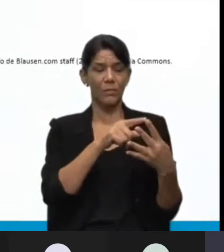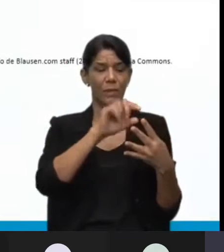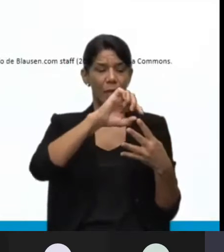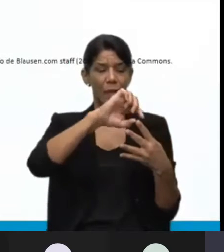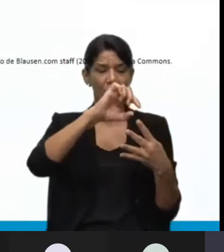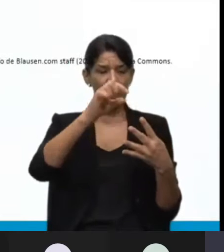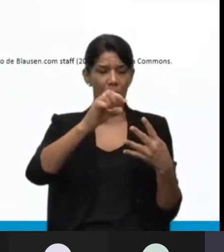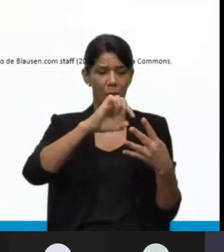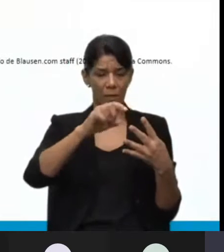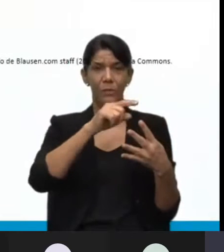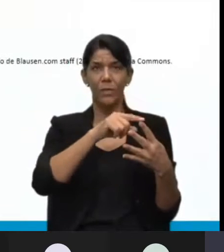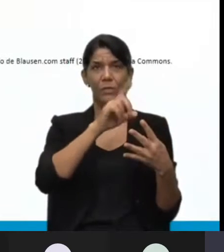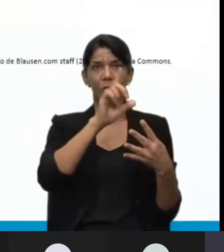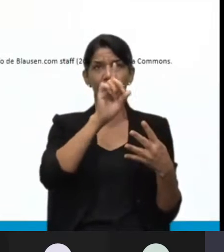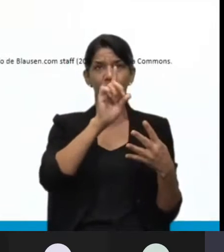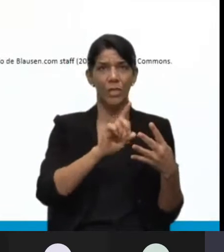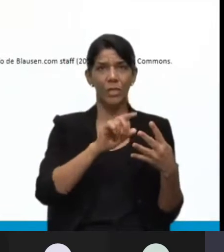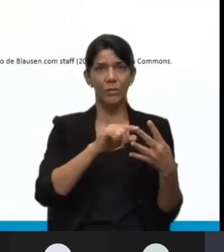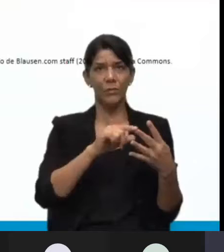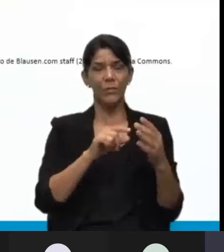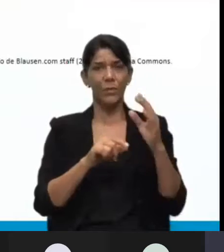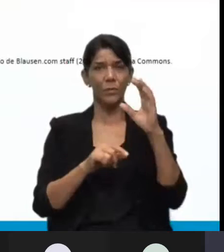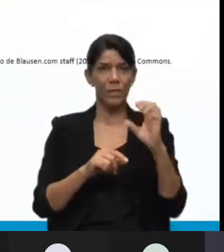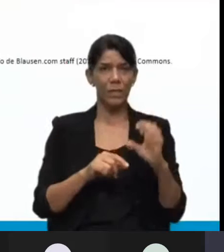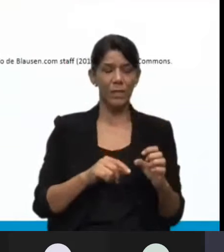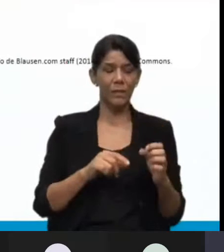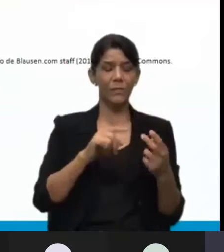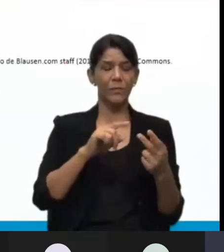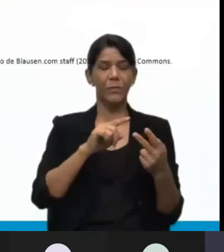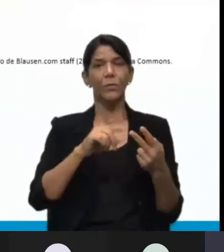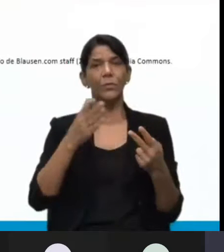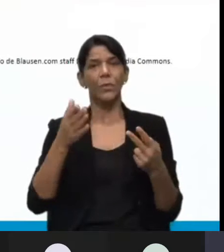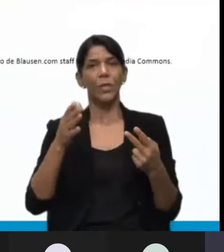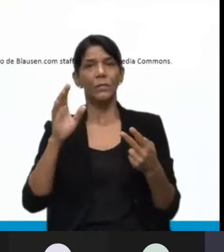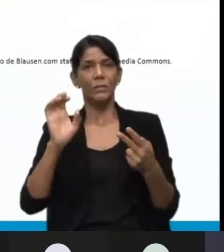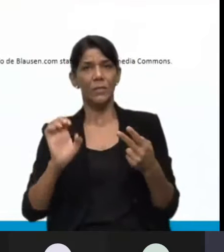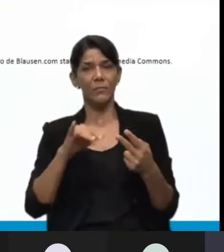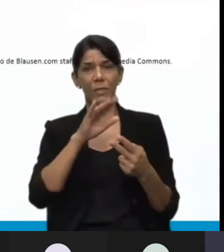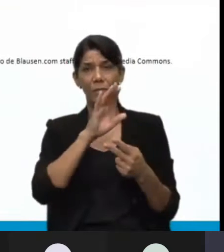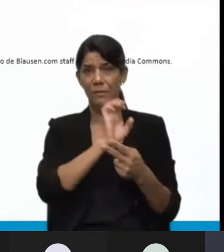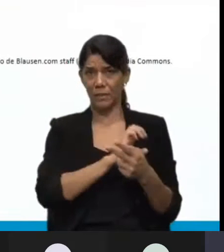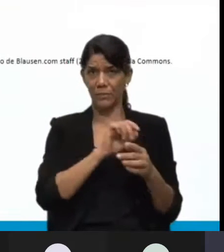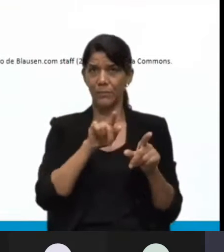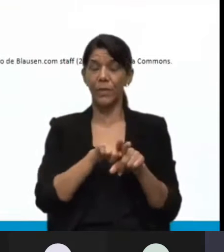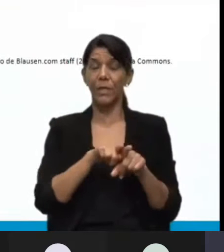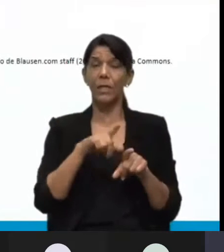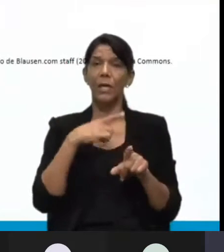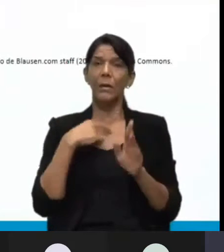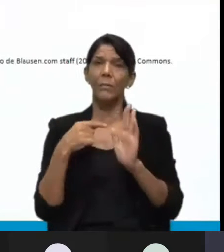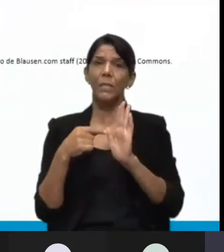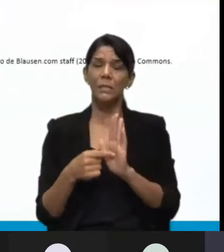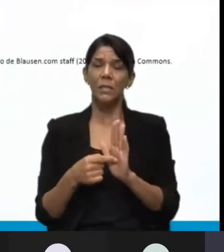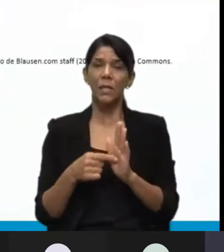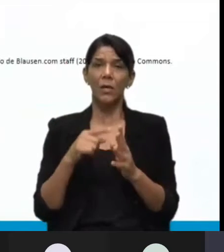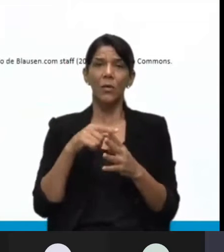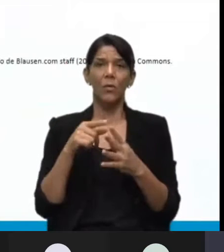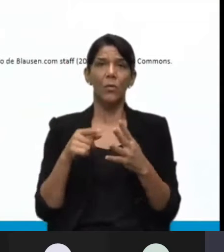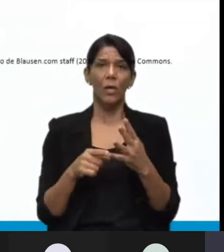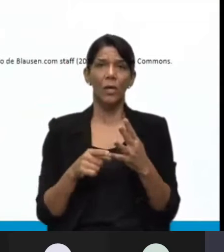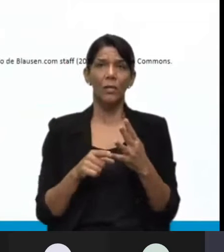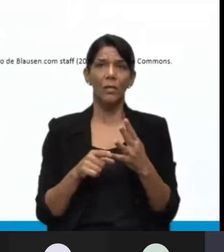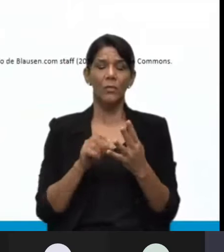direito, o átrio esquerdo, o ventrículo direito, o ventrículo esquerdo. Ele apresenta também